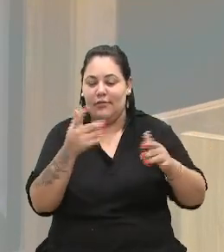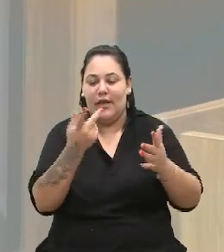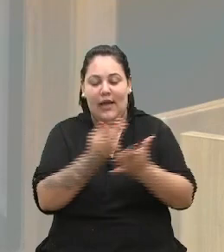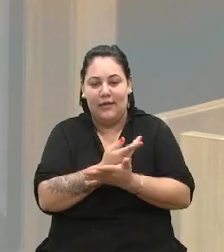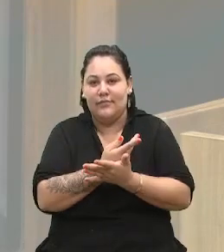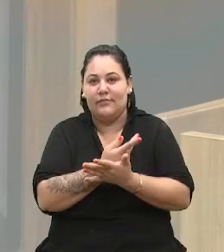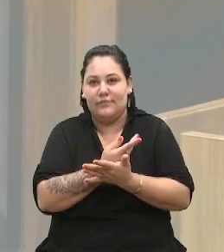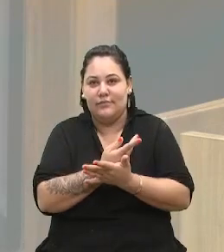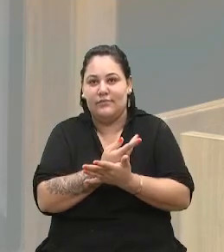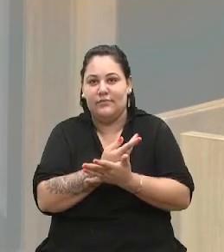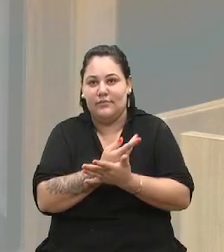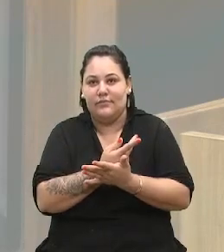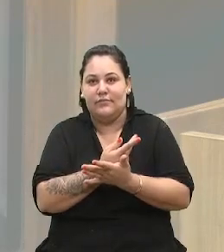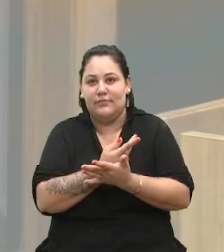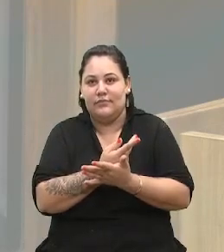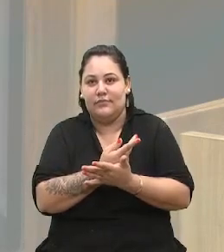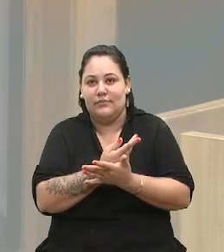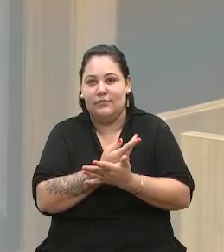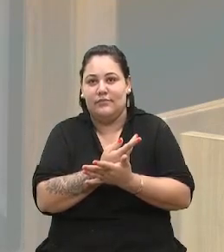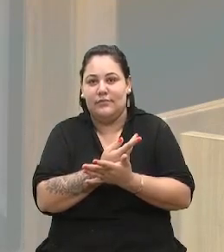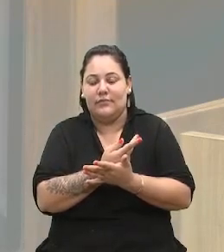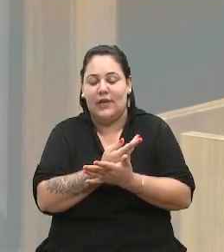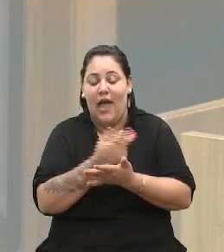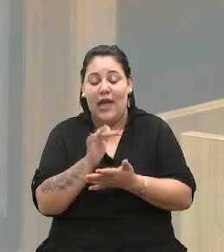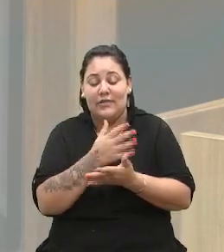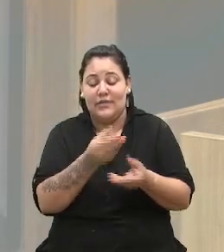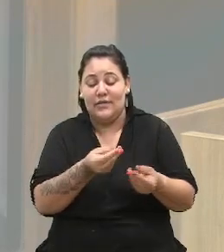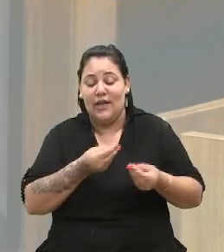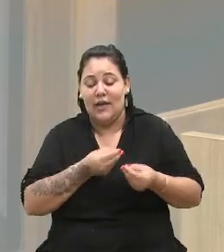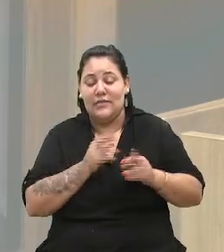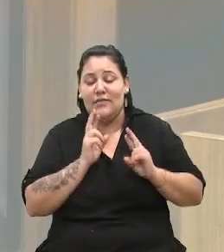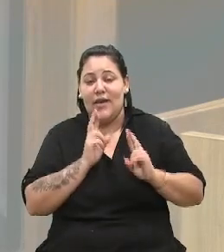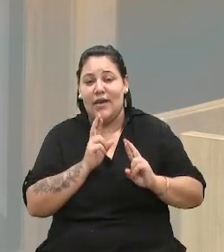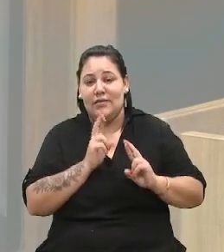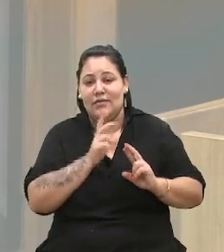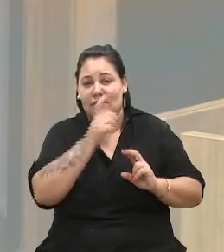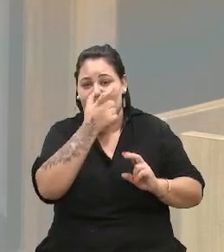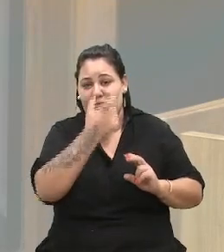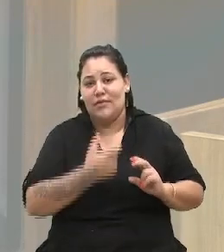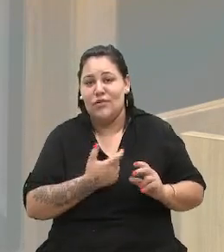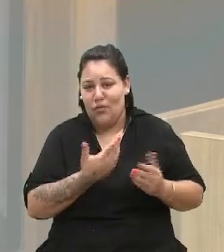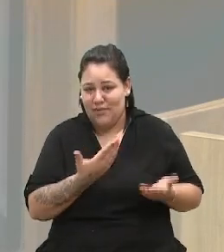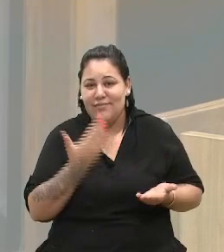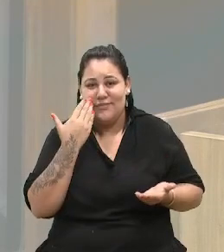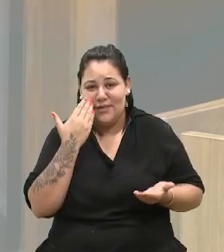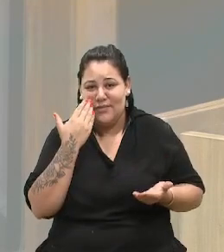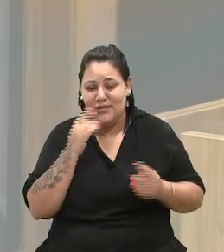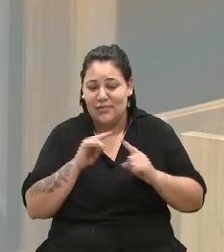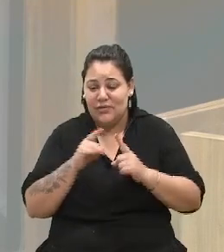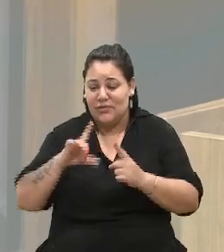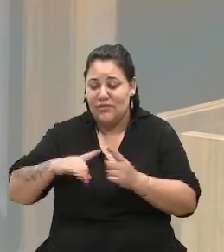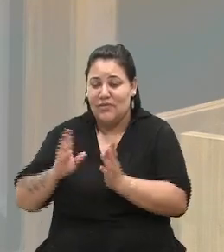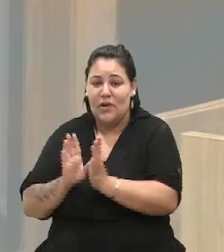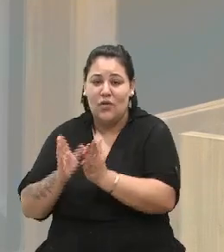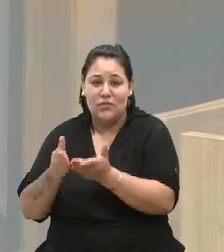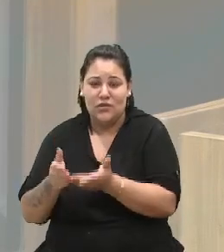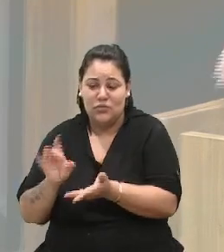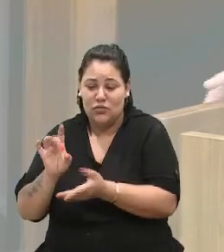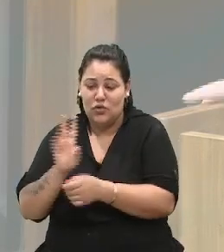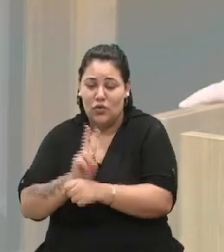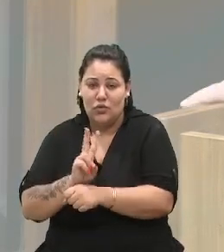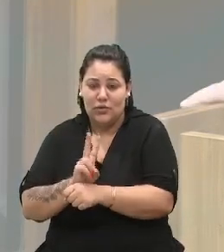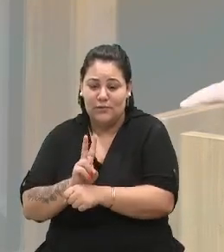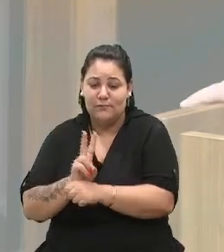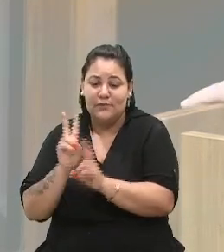geram até uma ponta de esperança, mas uma ponta de esperança irreal. Nós temos também uma comissão que só cuida desses